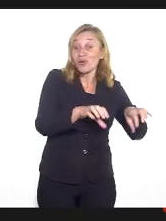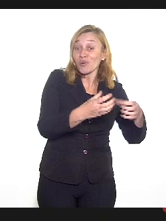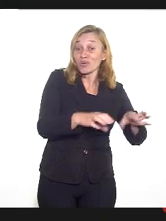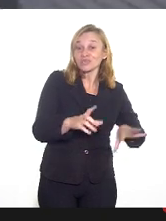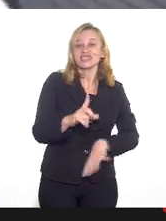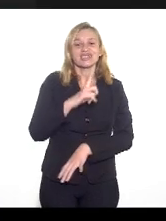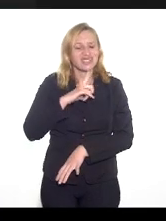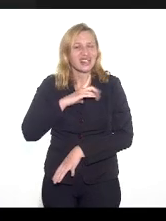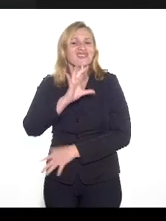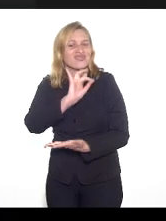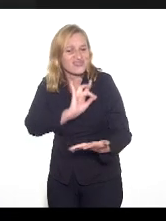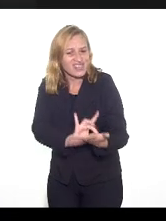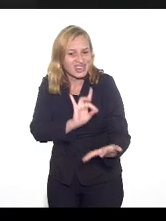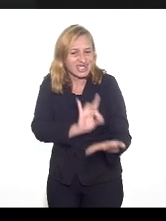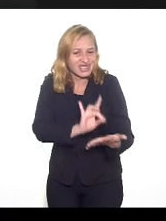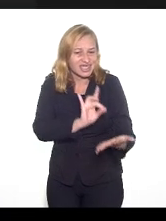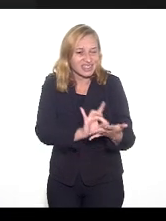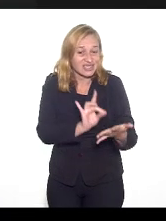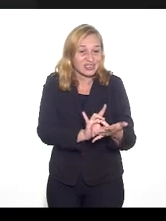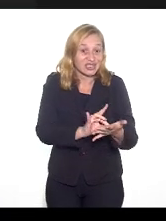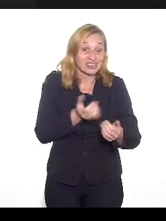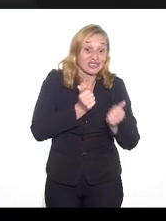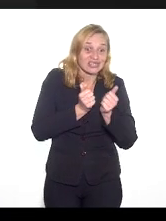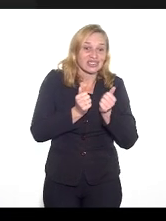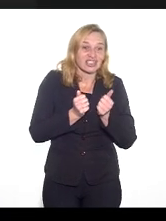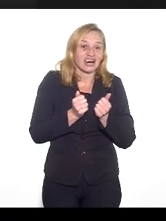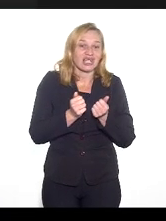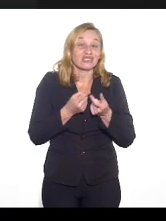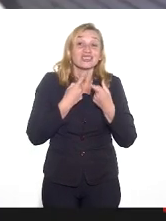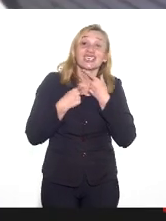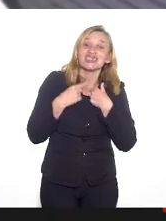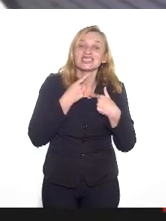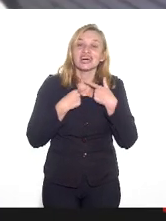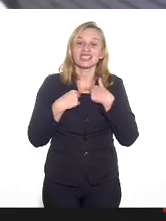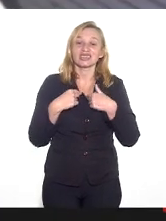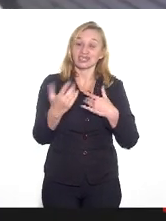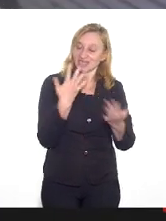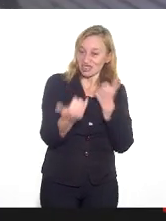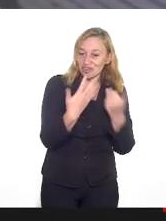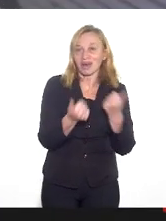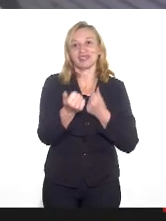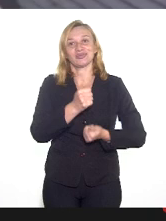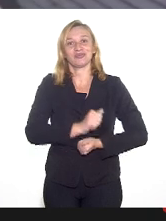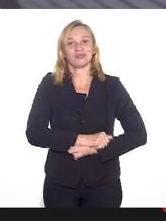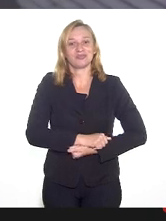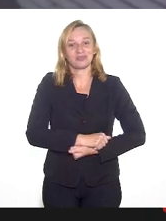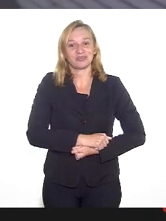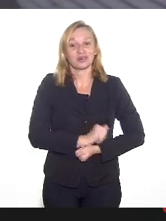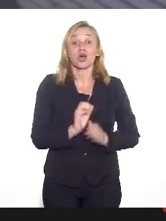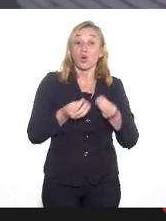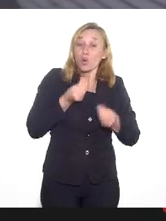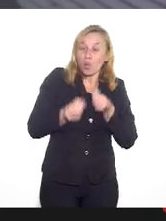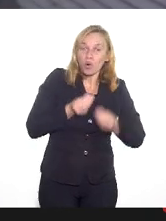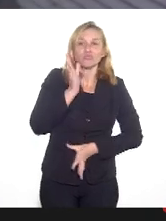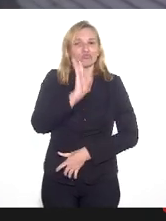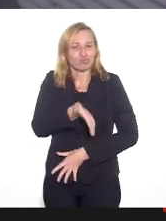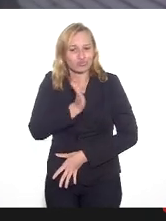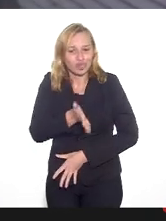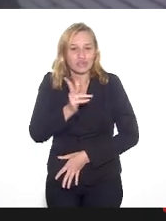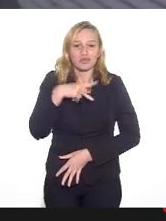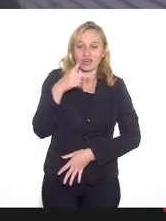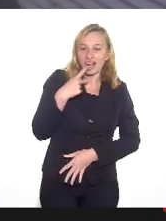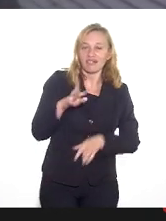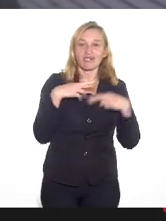que têm realmente a expectativa de serem convocados. Como já foi dito